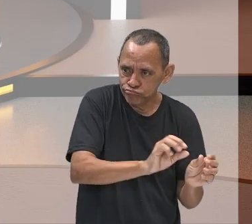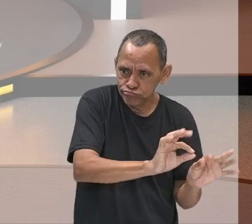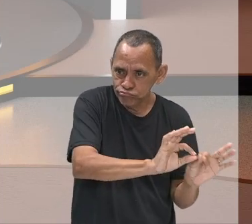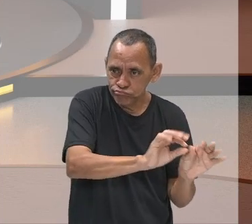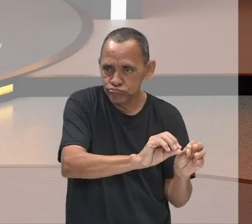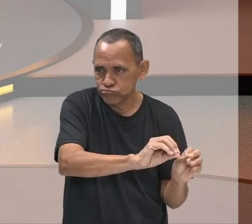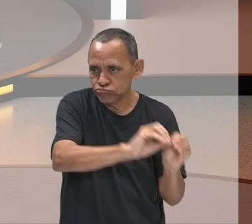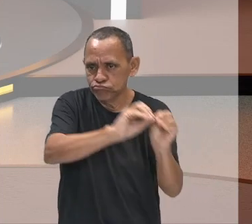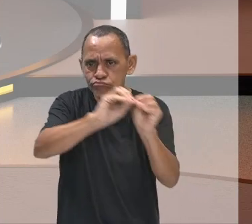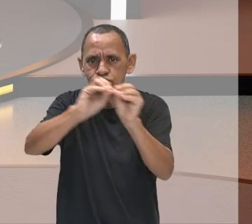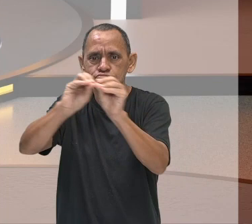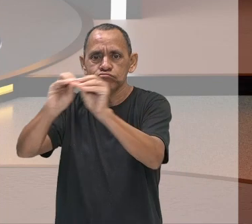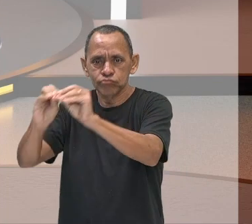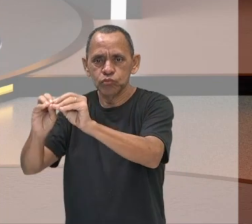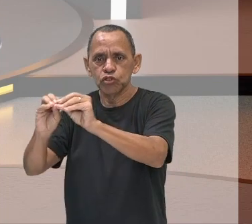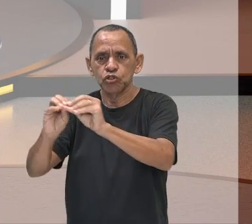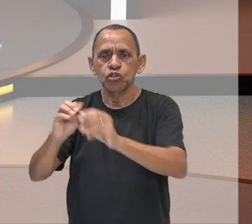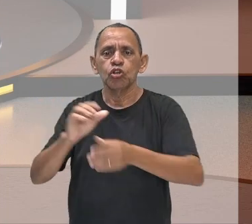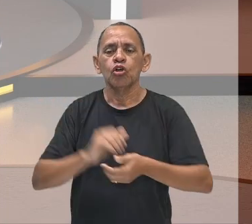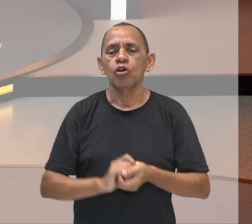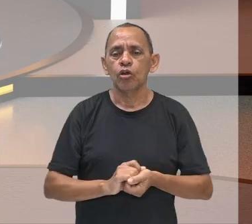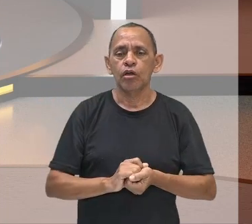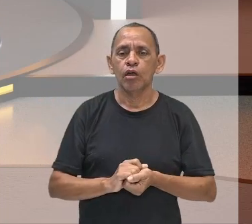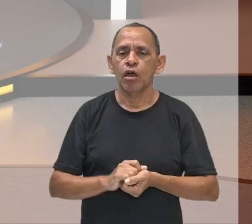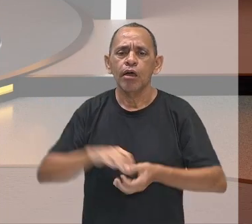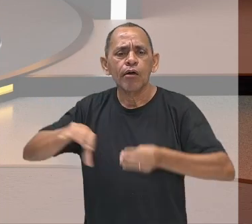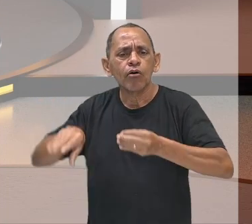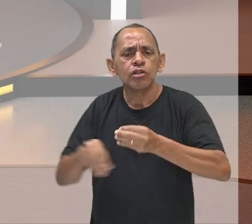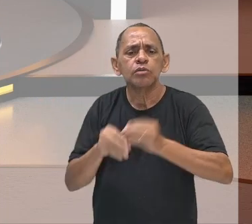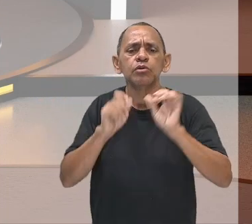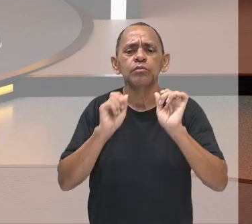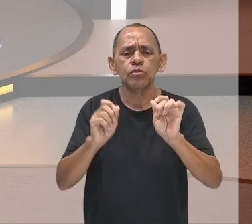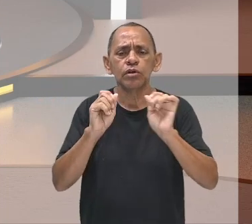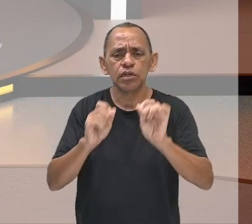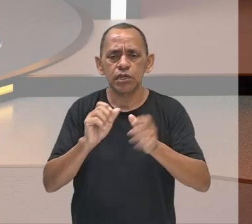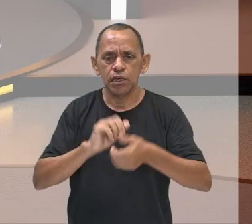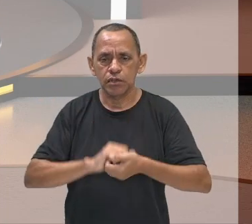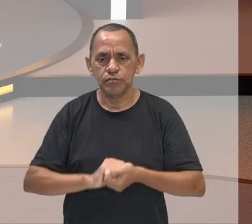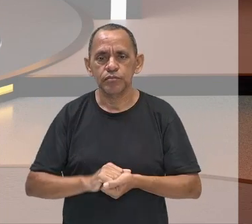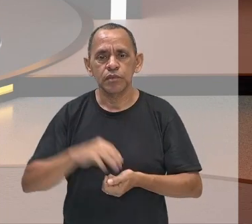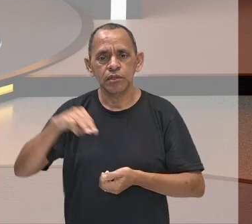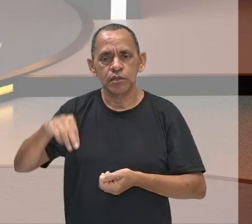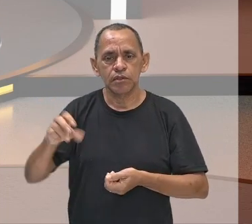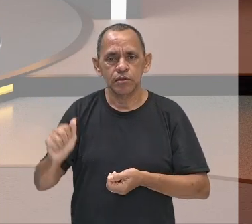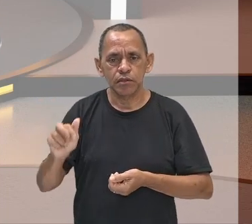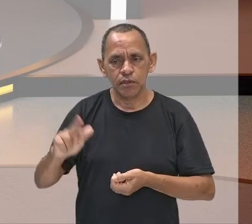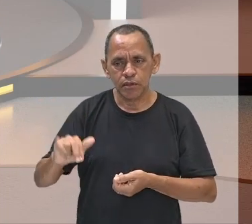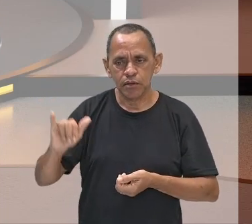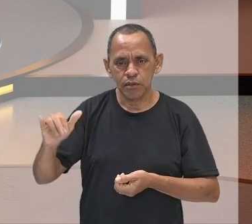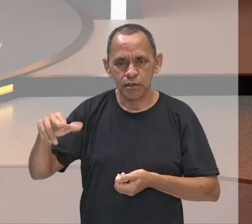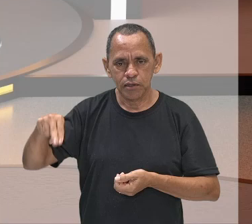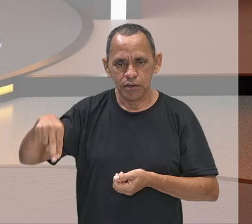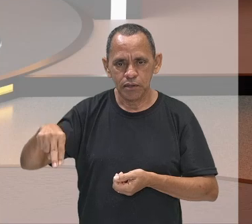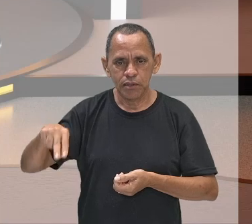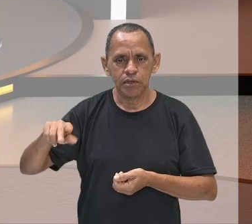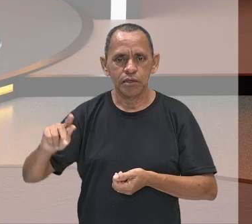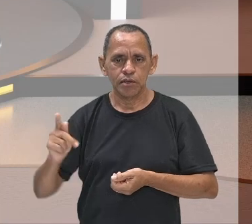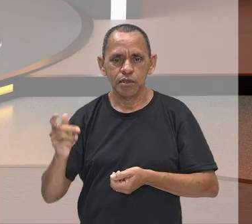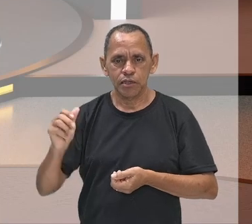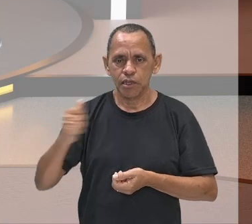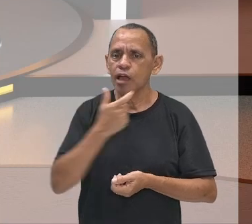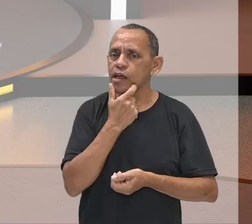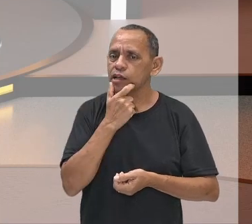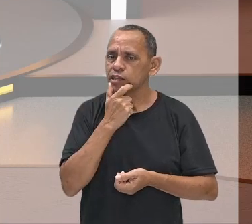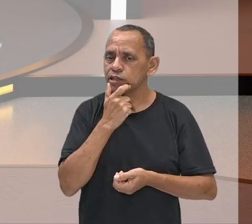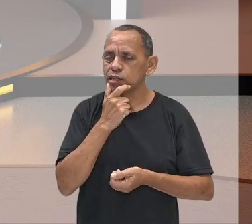a marinha inglesa se fortalecesse muito, transformando então a Inglaterra na toda poderosa dos